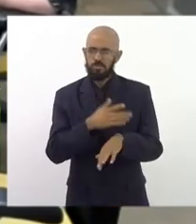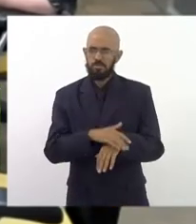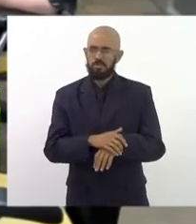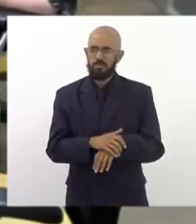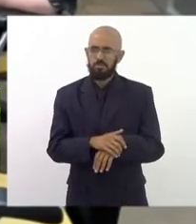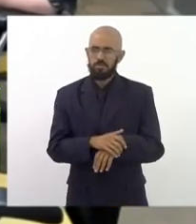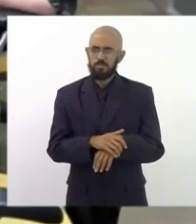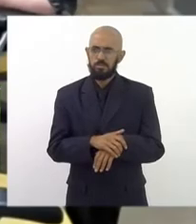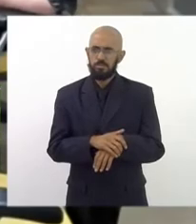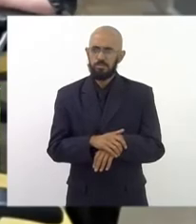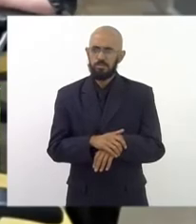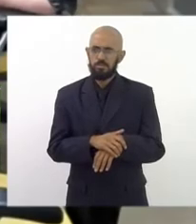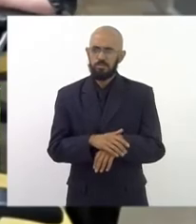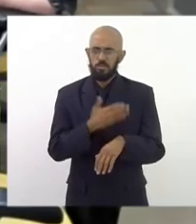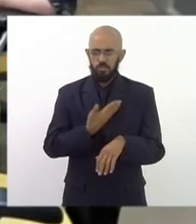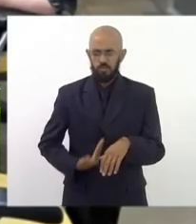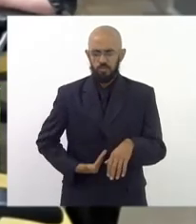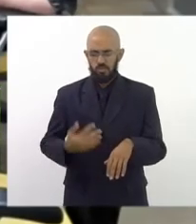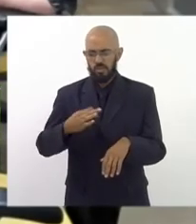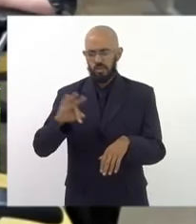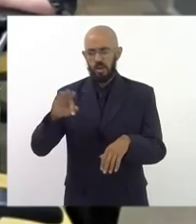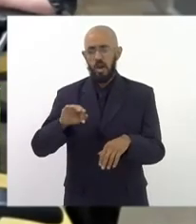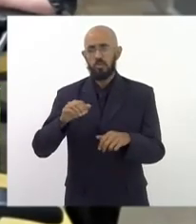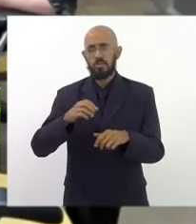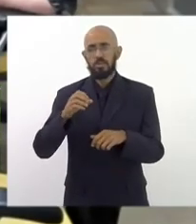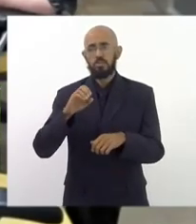A União só vai aparecer em outubro de 20.